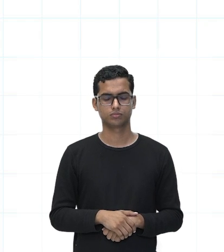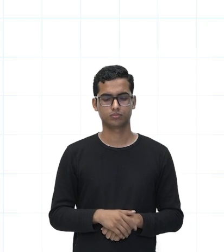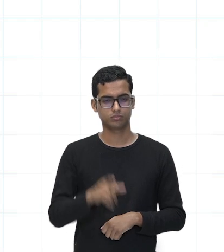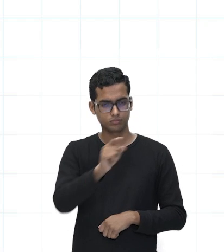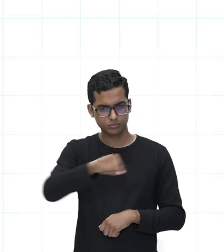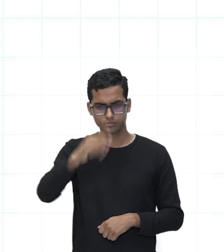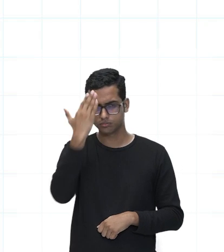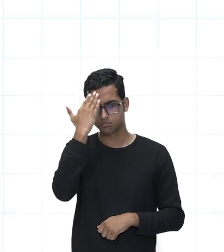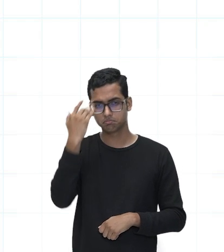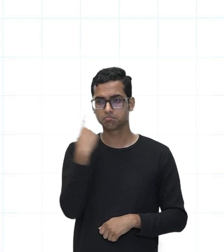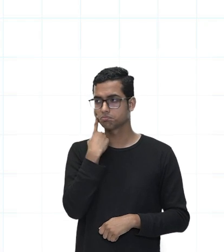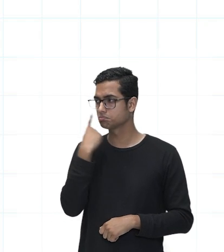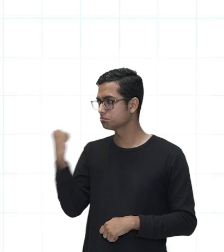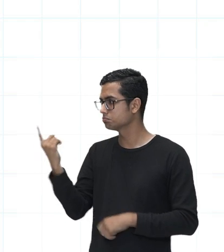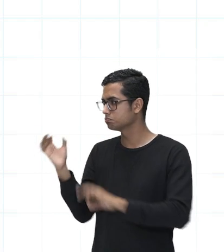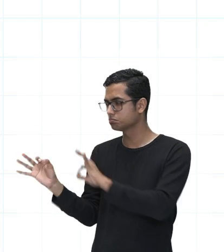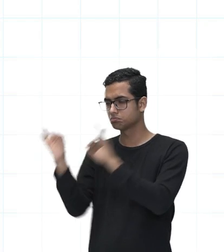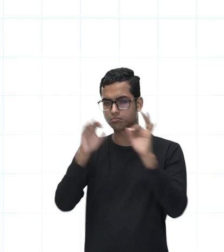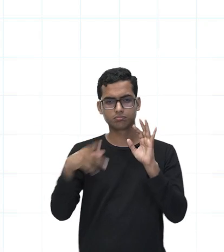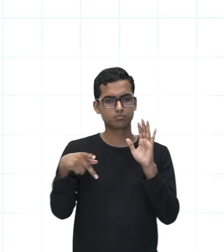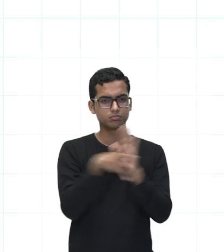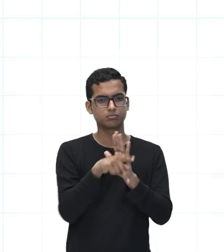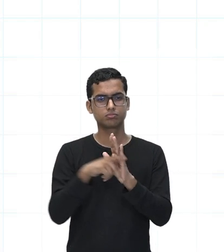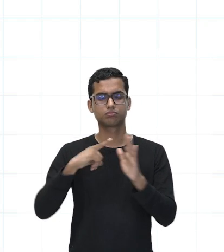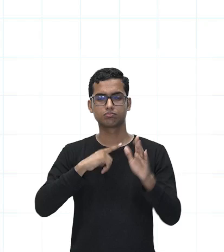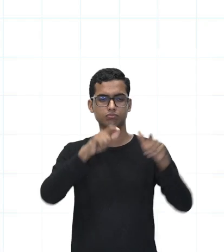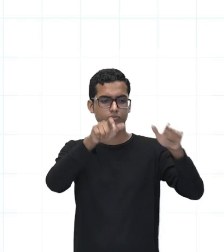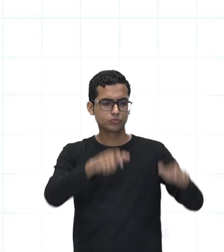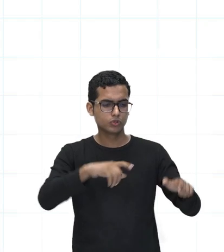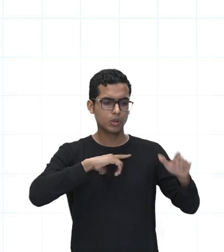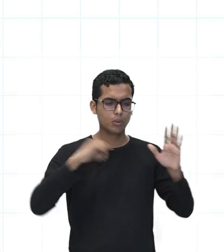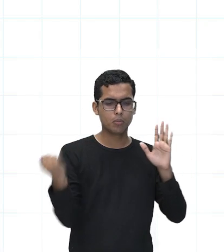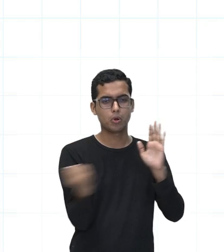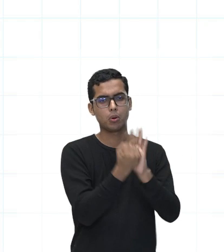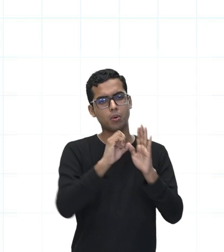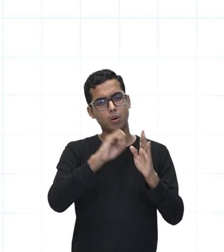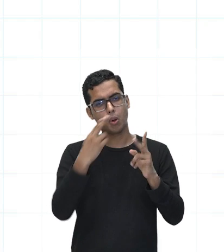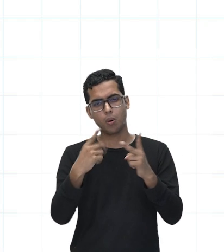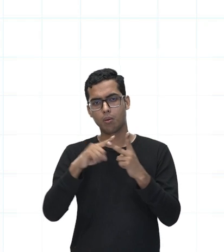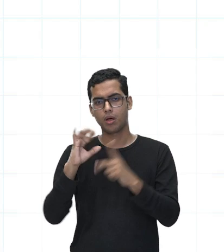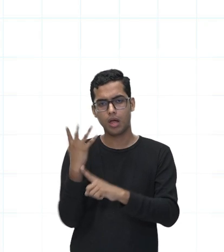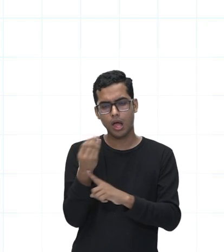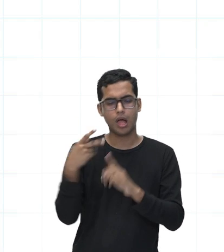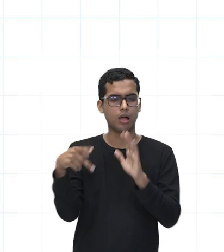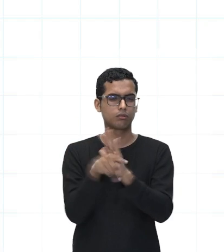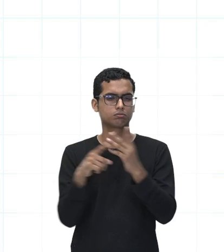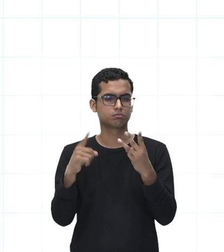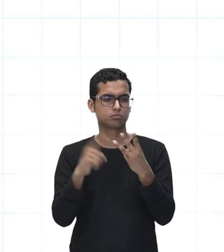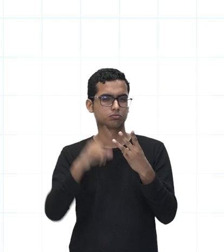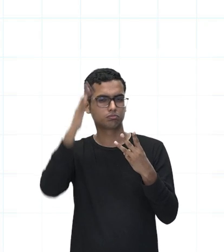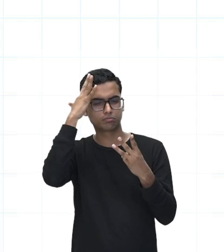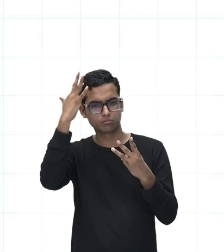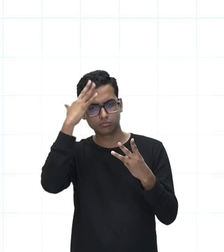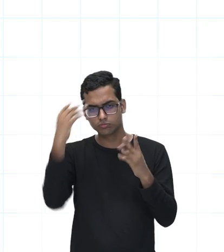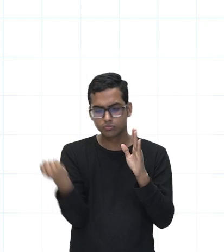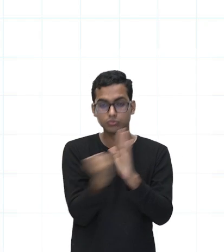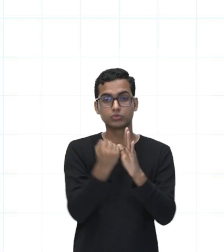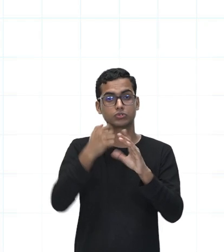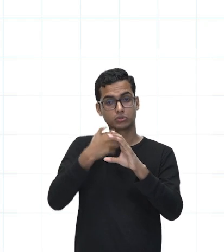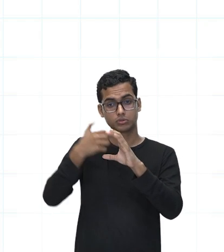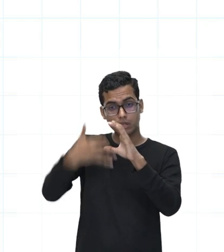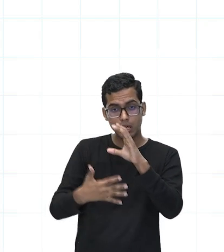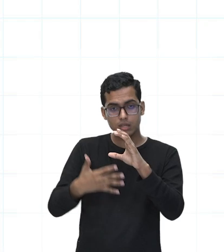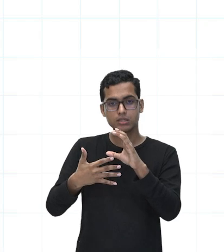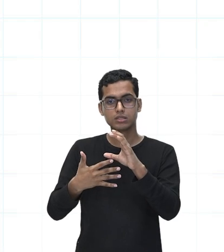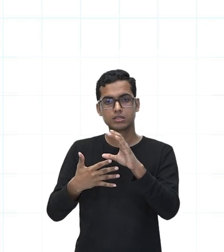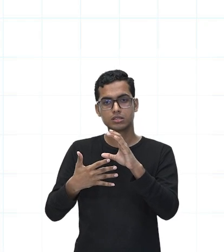para vocês, quando o bem é tombado, ele não pode ser descaracterizado. Ele fica sob